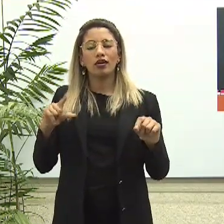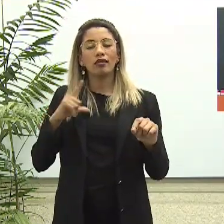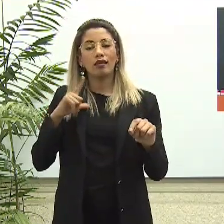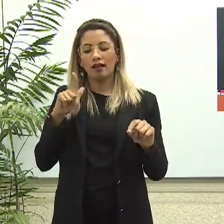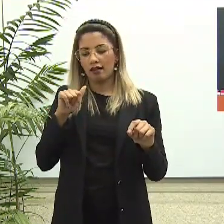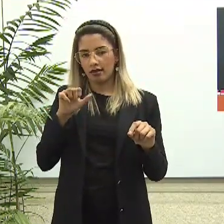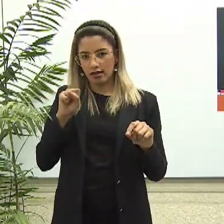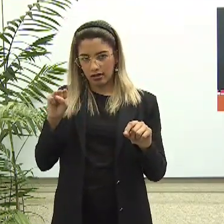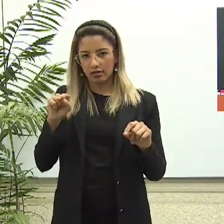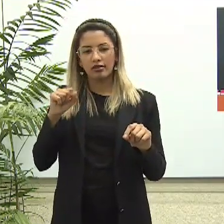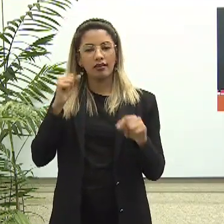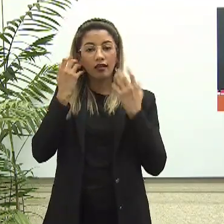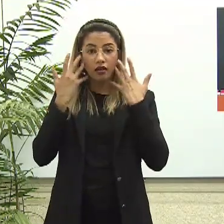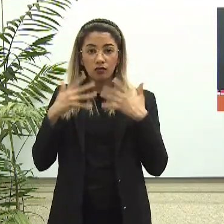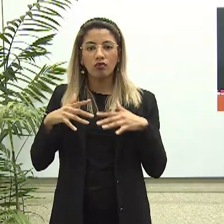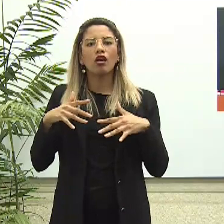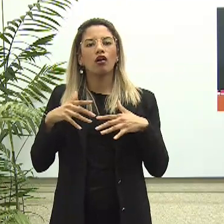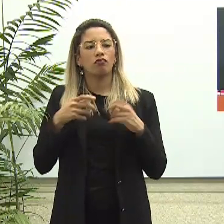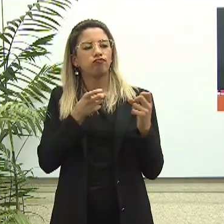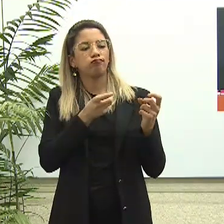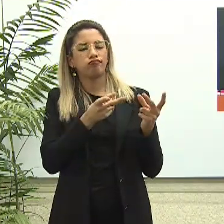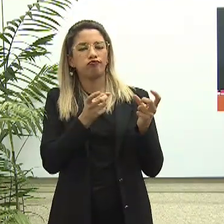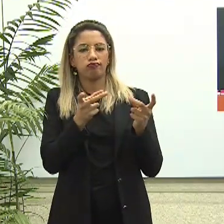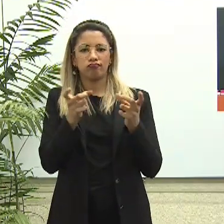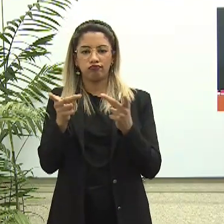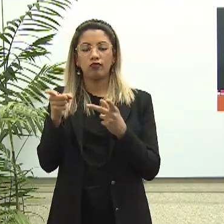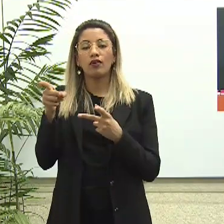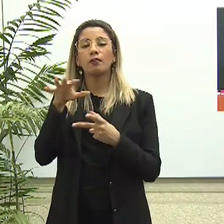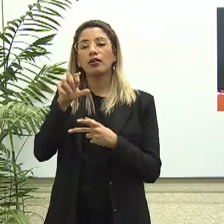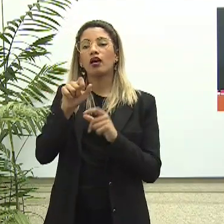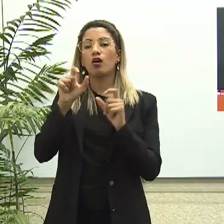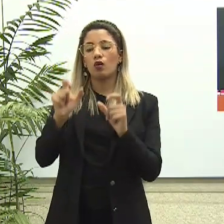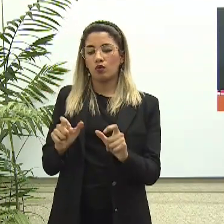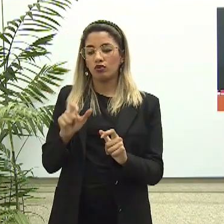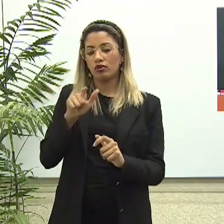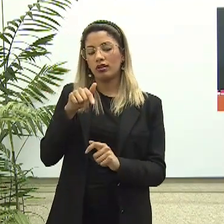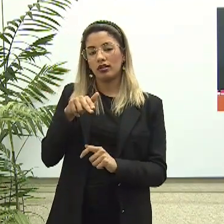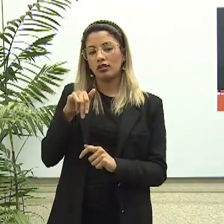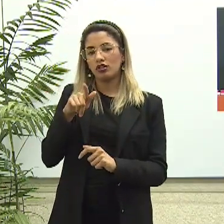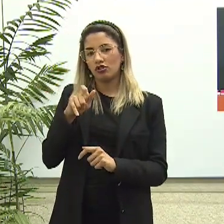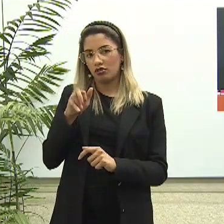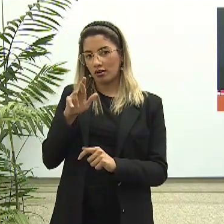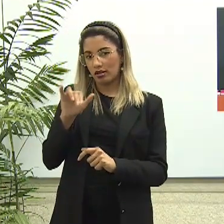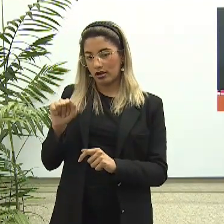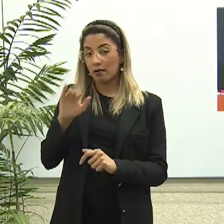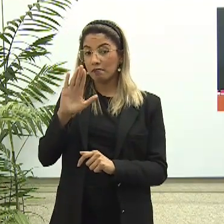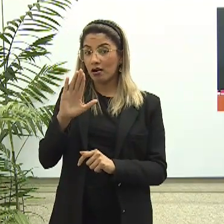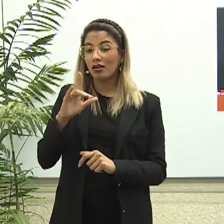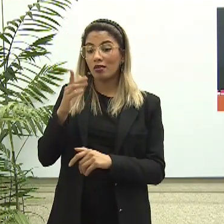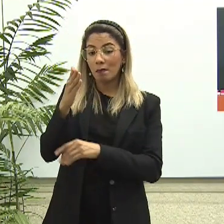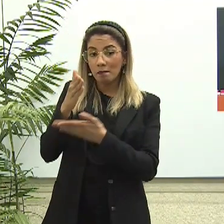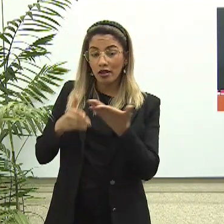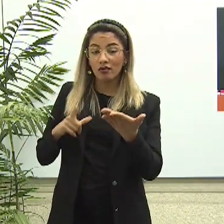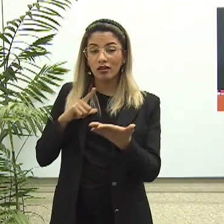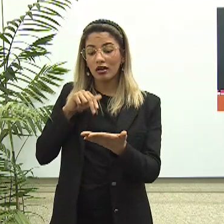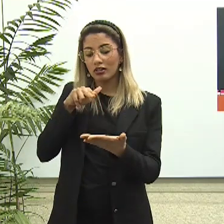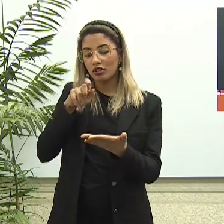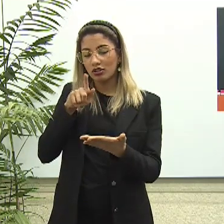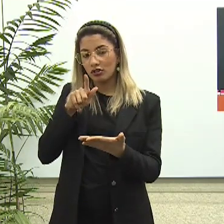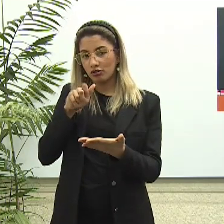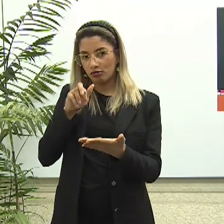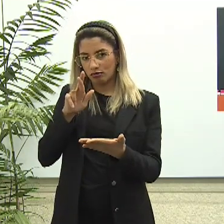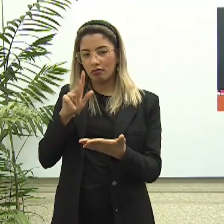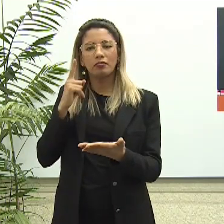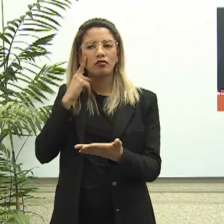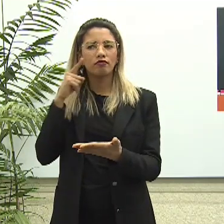paraa Europa e eles vão pegar da onde da Nigéria entre a Nigéria e a Europa tem o niger que percebeu que ter parceria com a Rússia era mais vantajoso